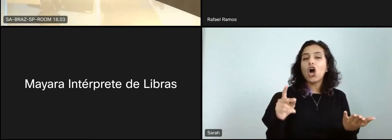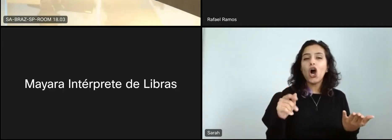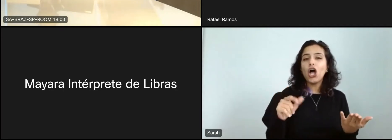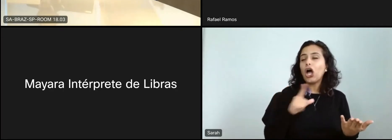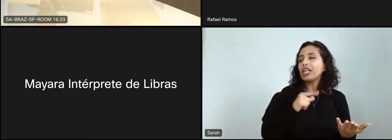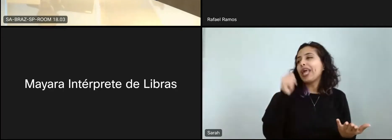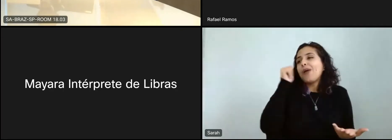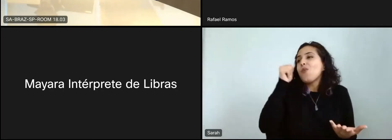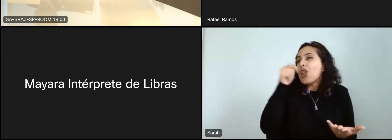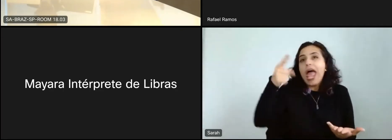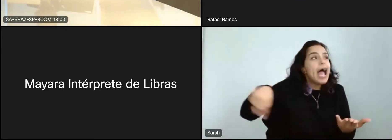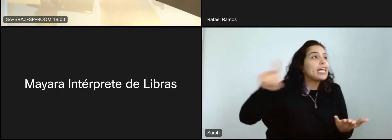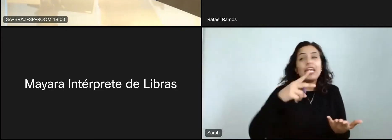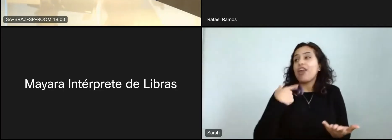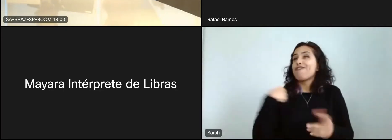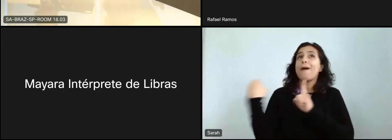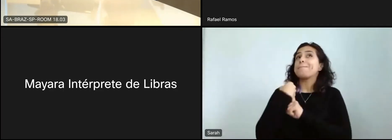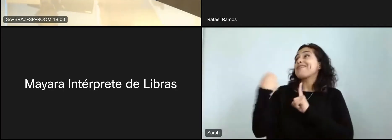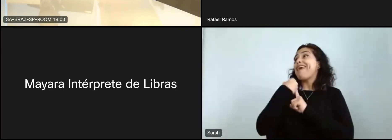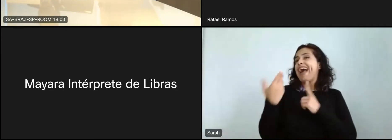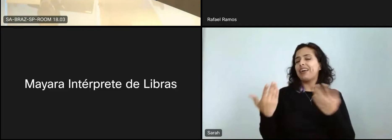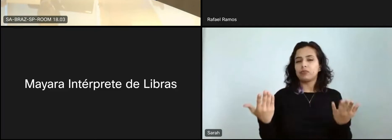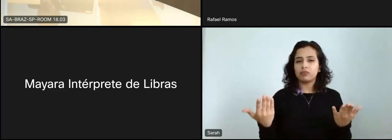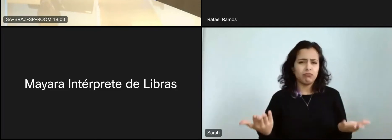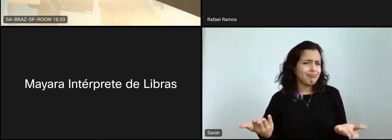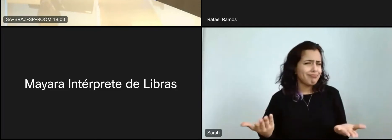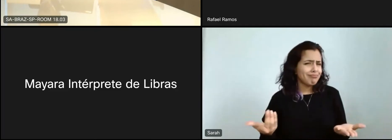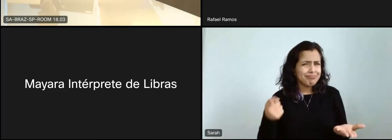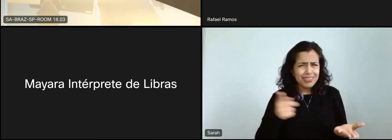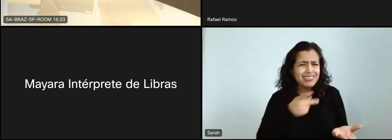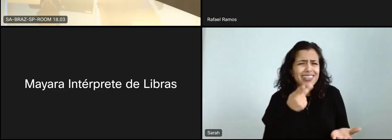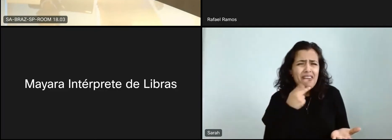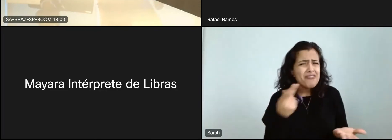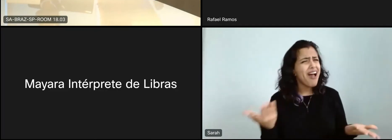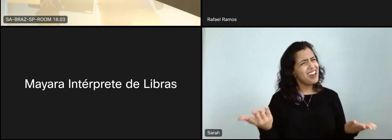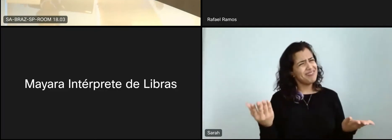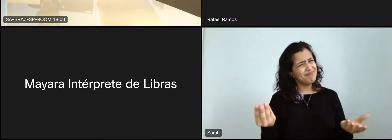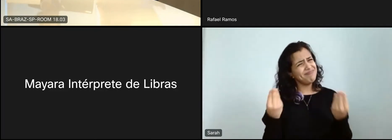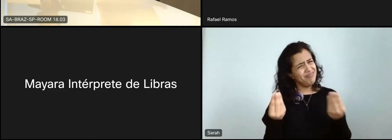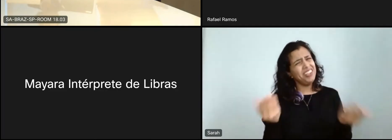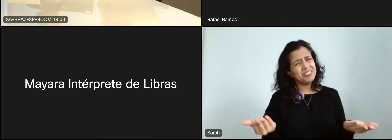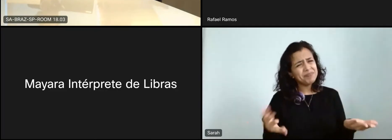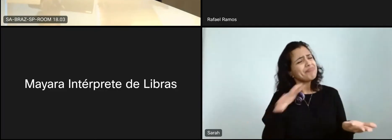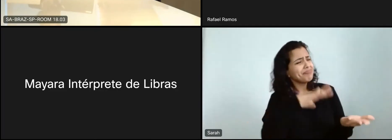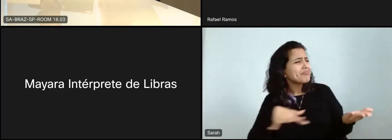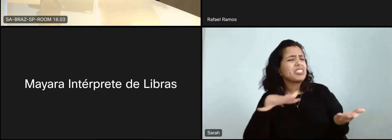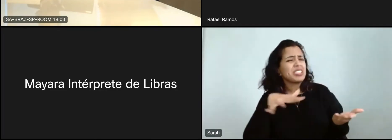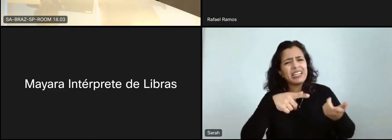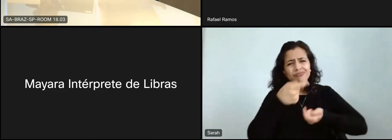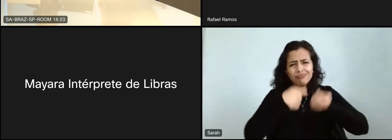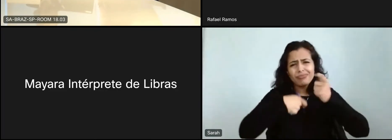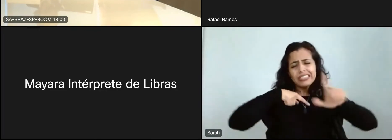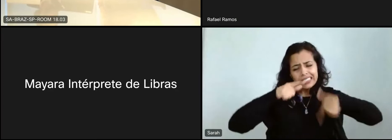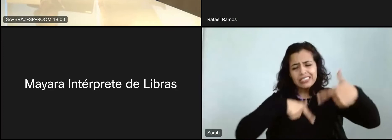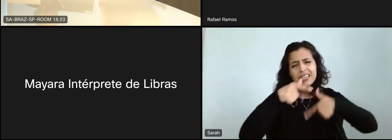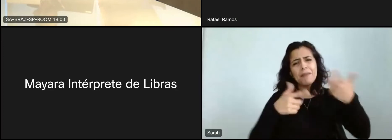mulher aqui. Tipo assim, faz sentido? É, pô, por favor, né? É uma reunião corporativa, não faz sentido esse tipo de